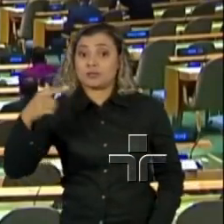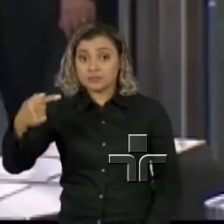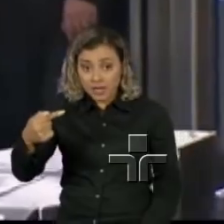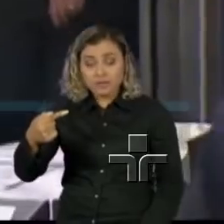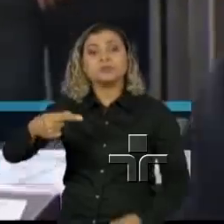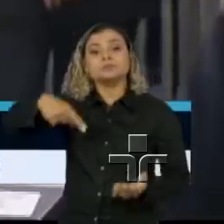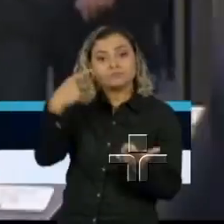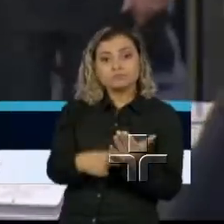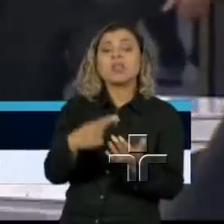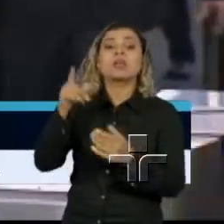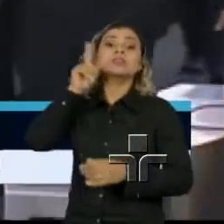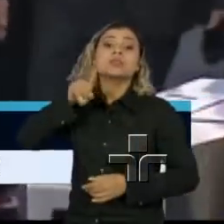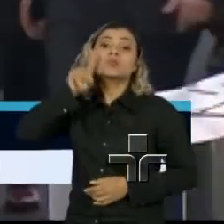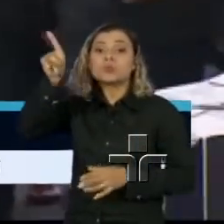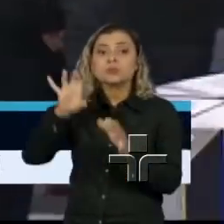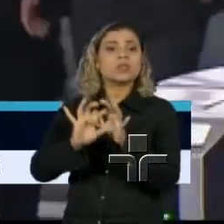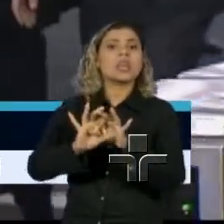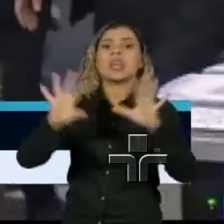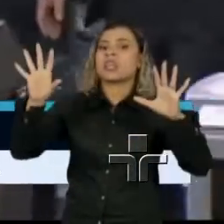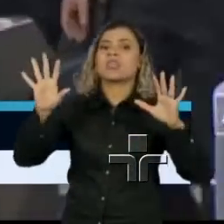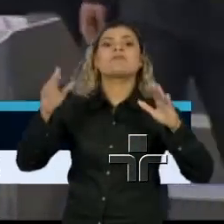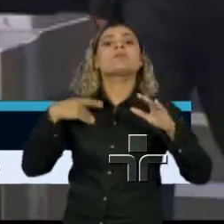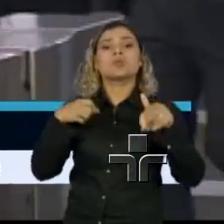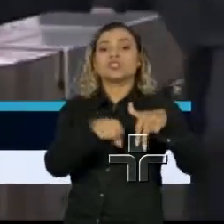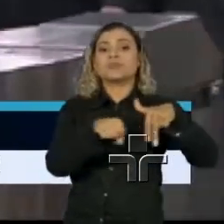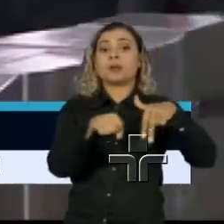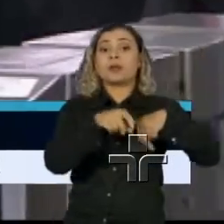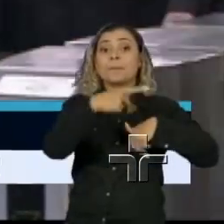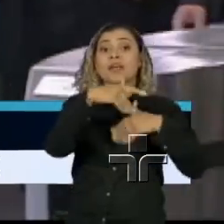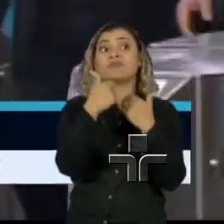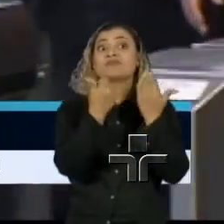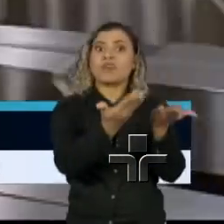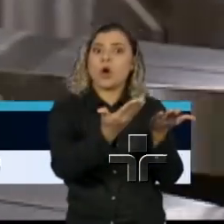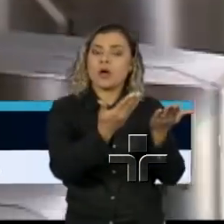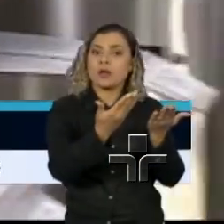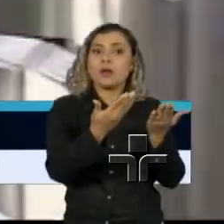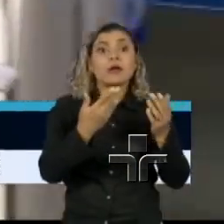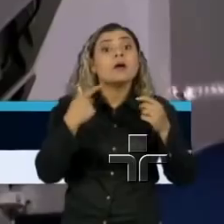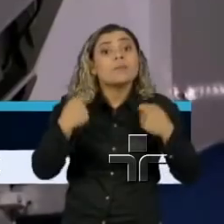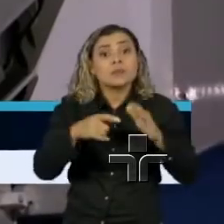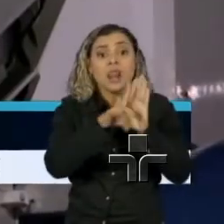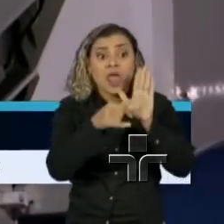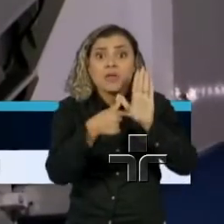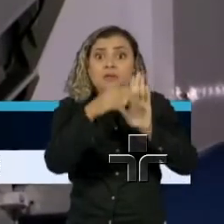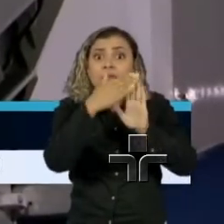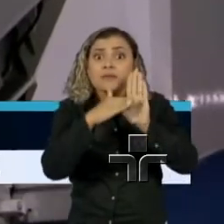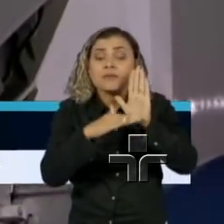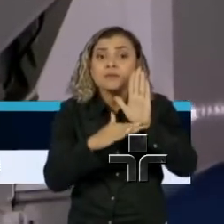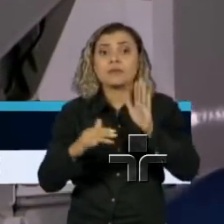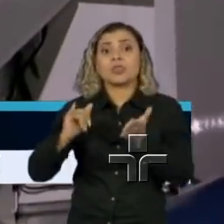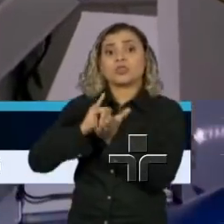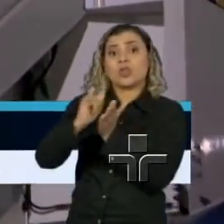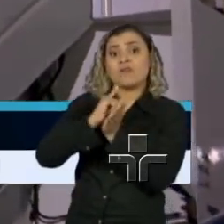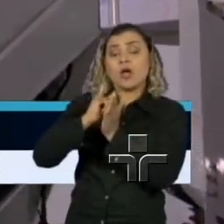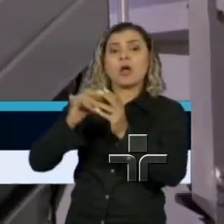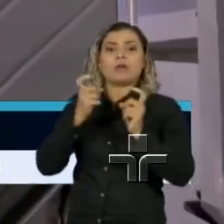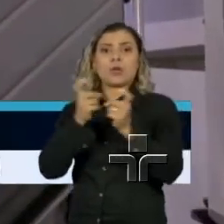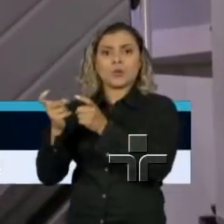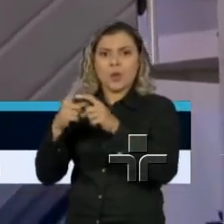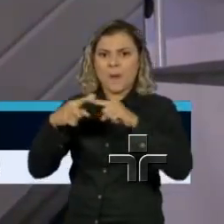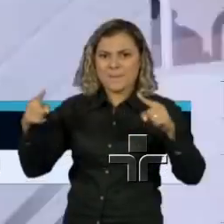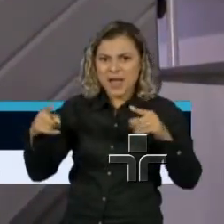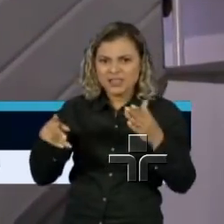exige que os Estados Unidos deem livre trânsito a diplomatas estrangeiros que venham à sede da ONU em Nova York. Já a Casa